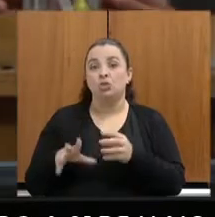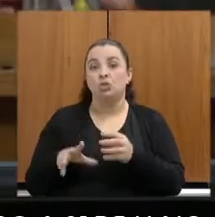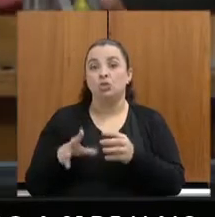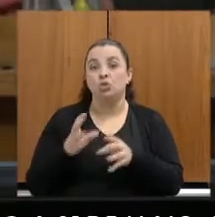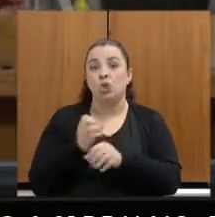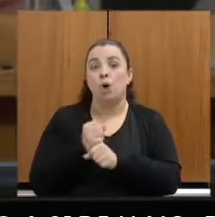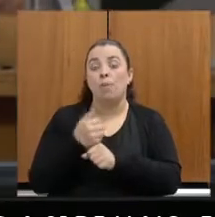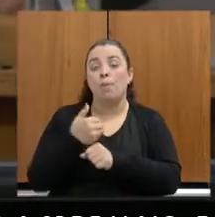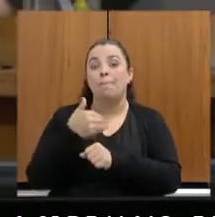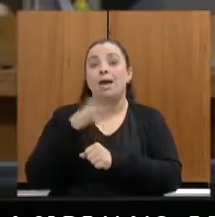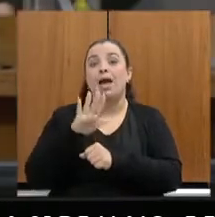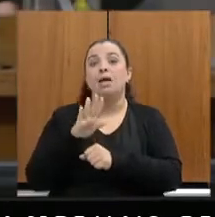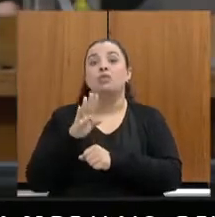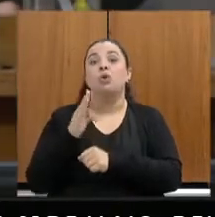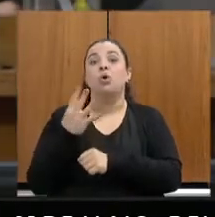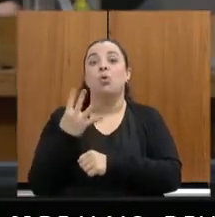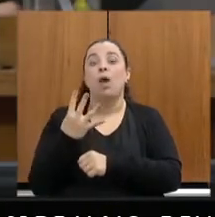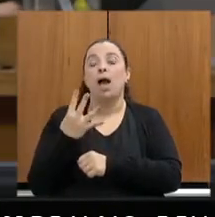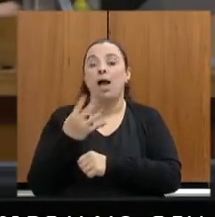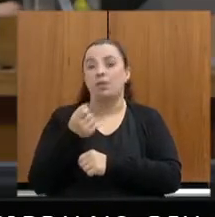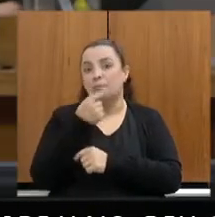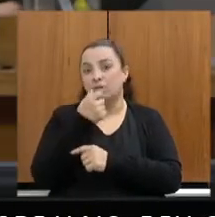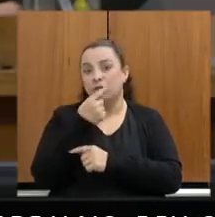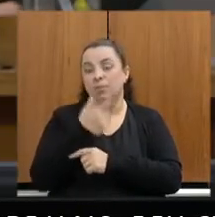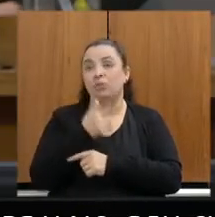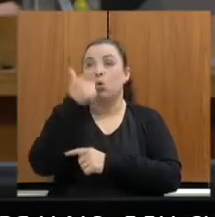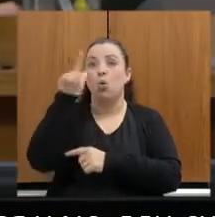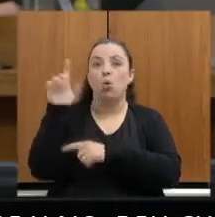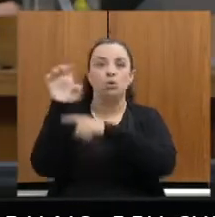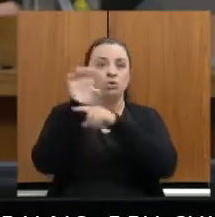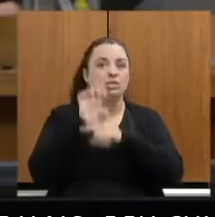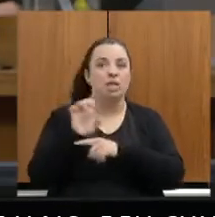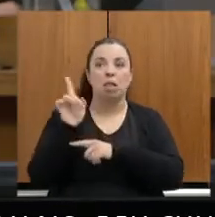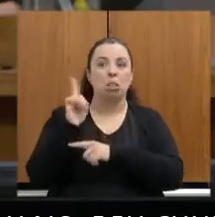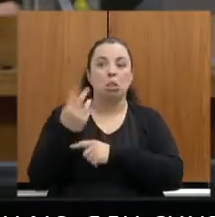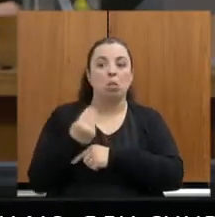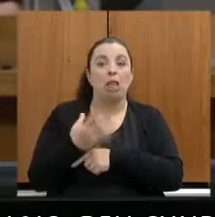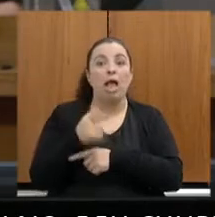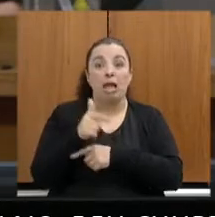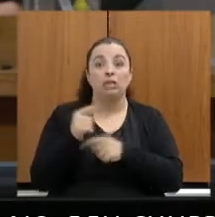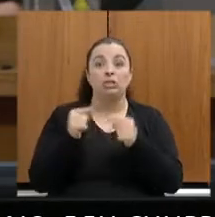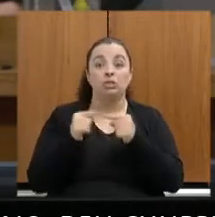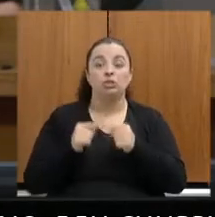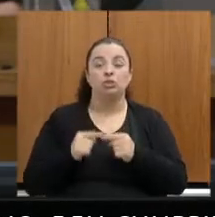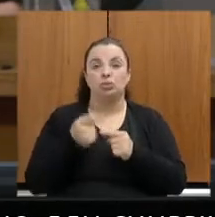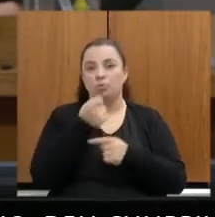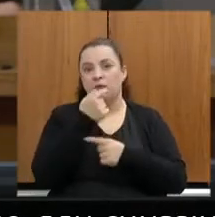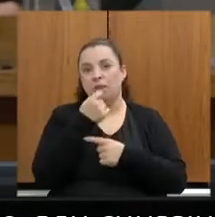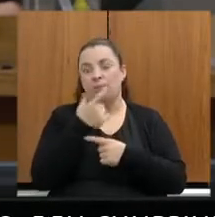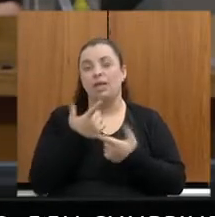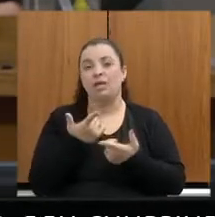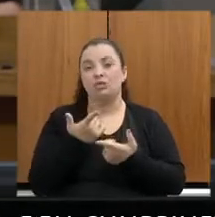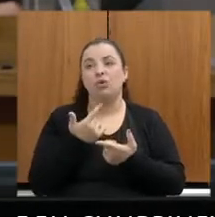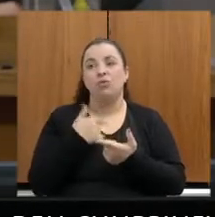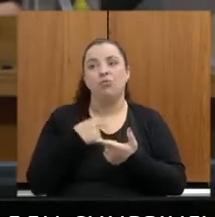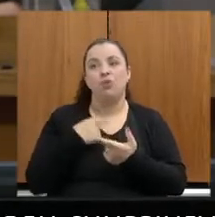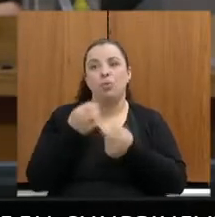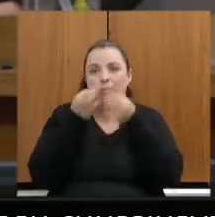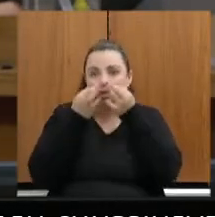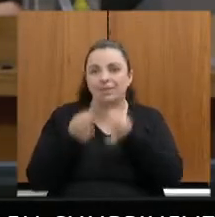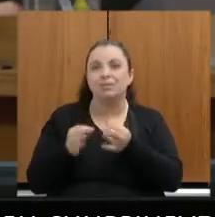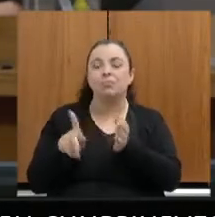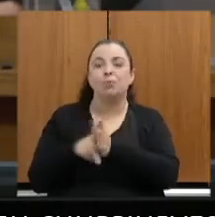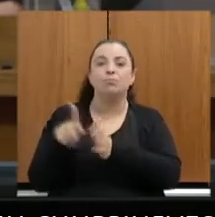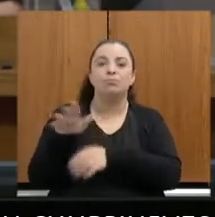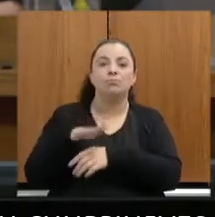em da Esses medicamentos que ouvido aí a sociedade de pneumologia e Nós criamos isso então como a gente tá aumentando o número